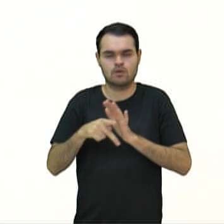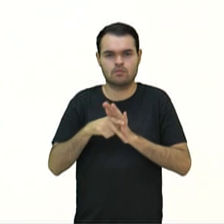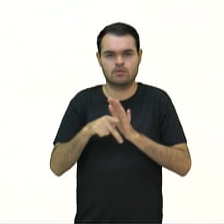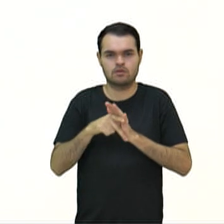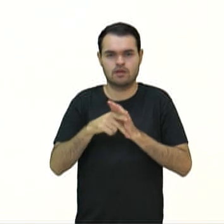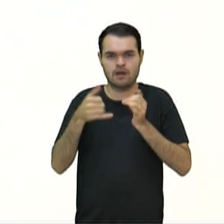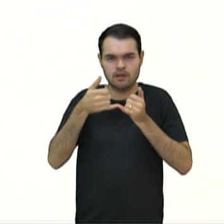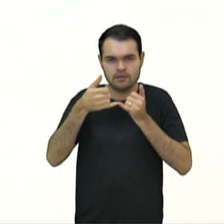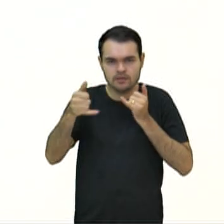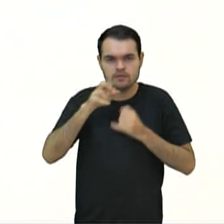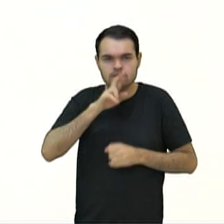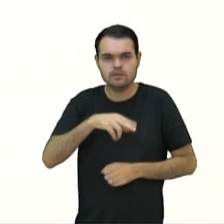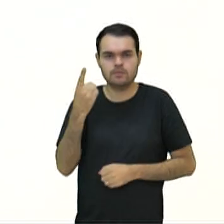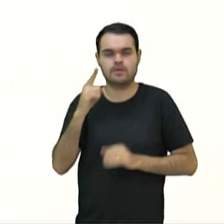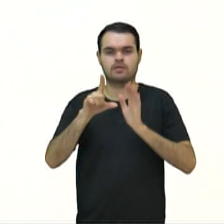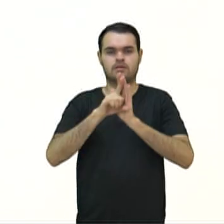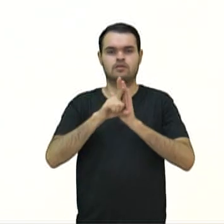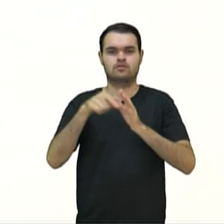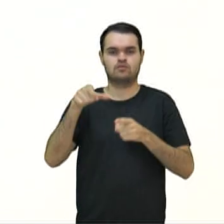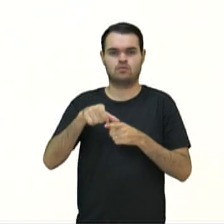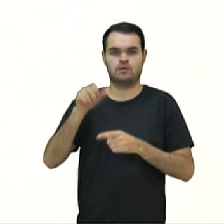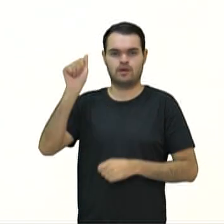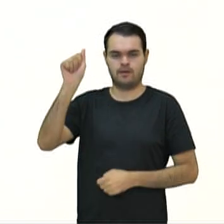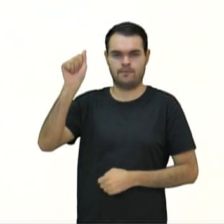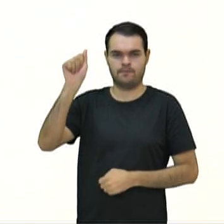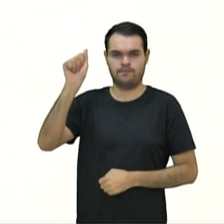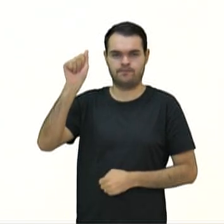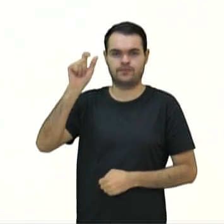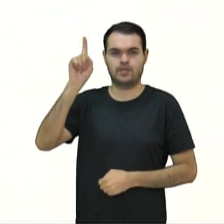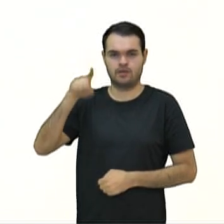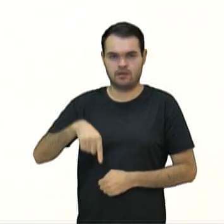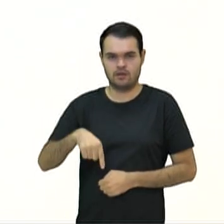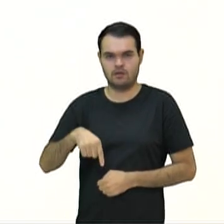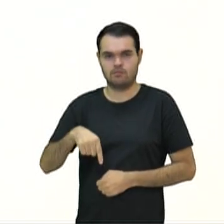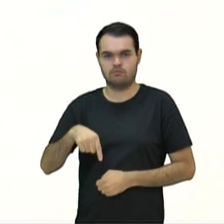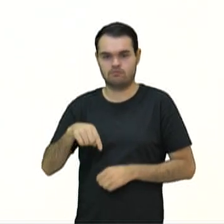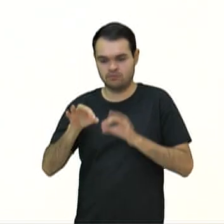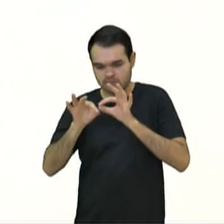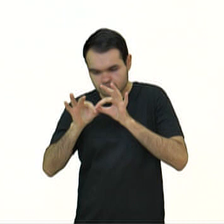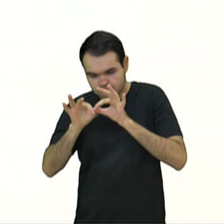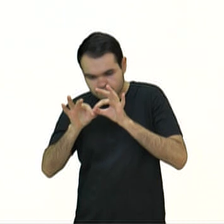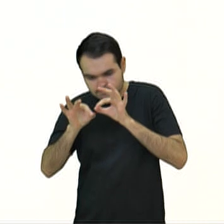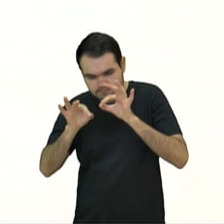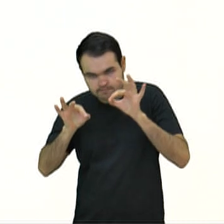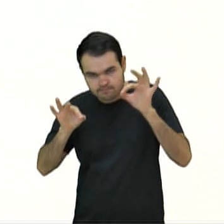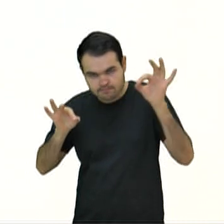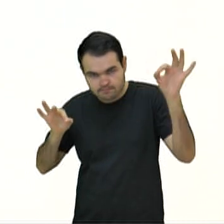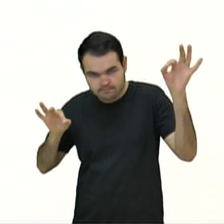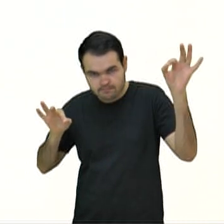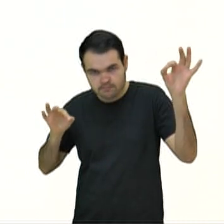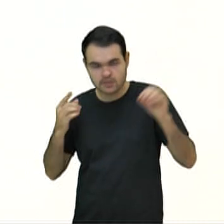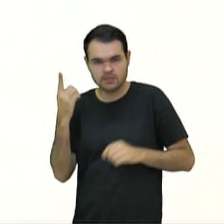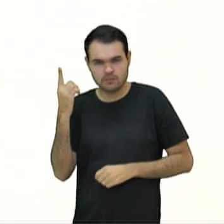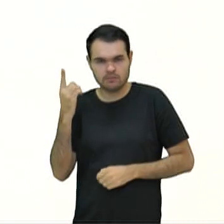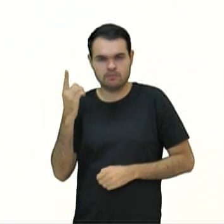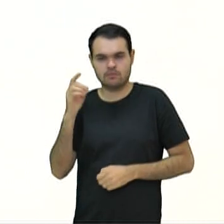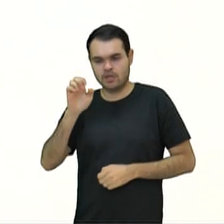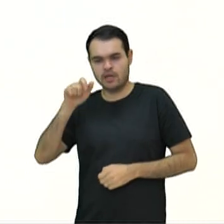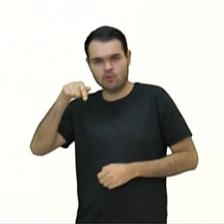do gráfico da primeira lei de Ohm. Letra A é uma reta linear que vem da equação de primeiro grau.